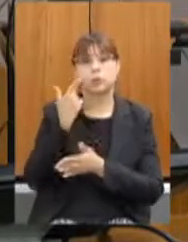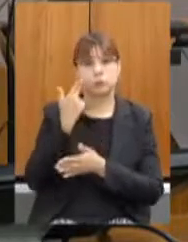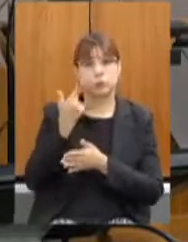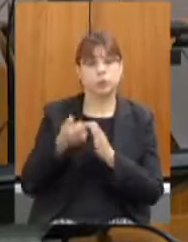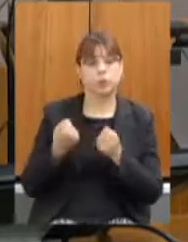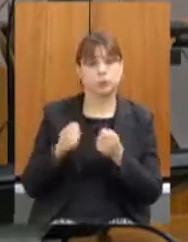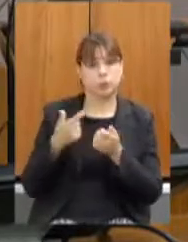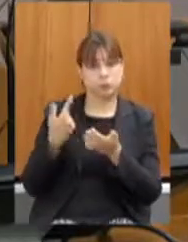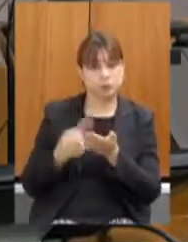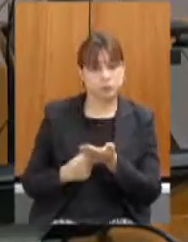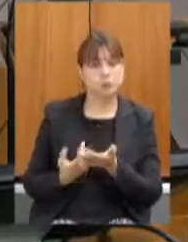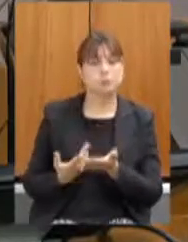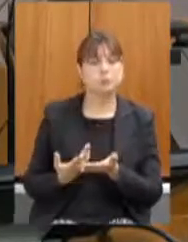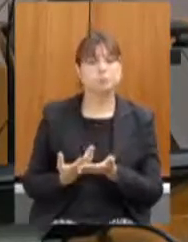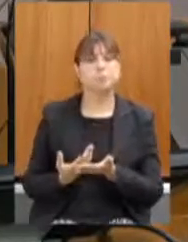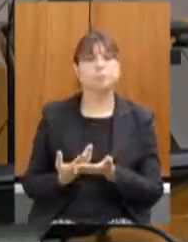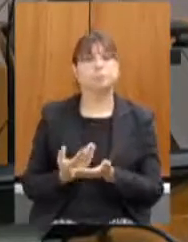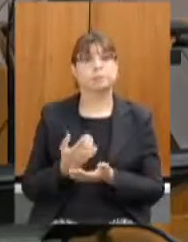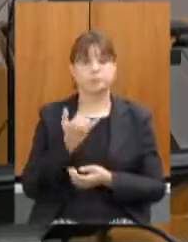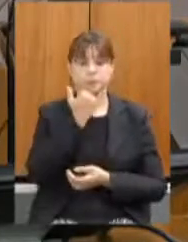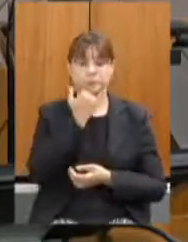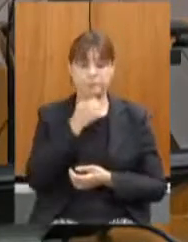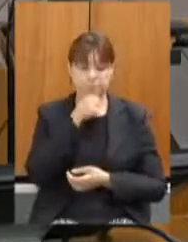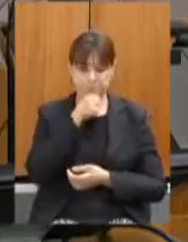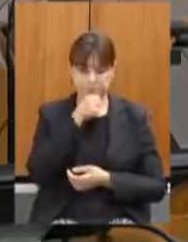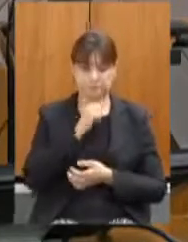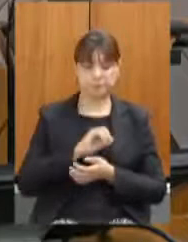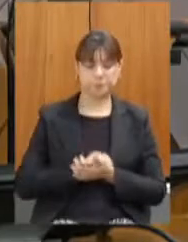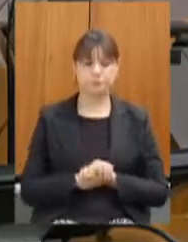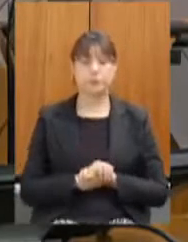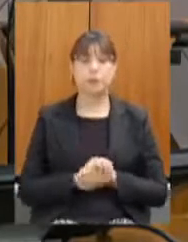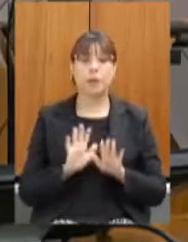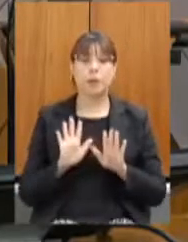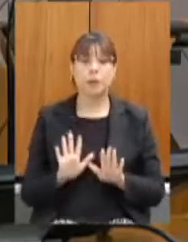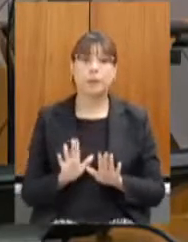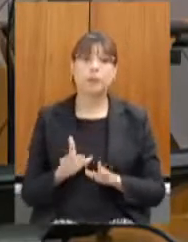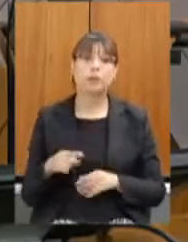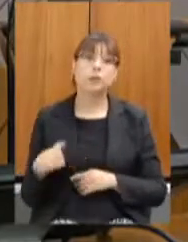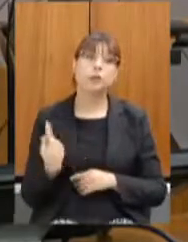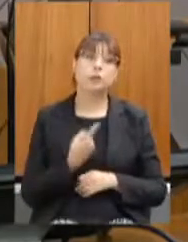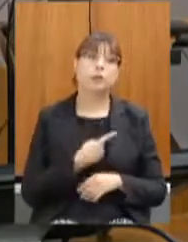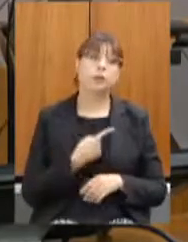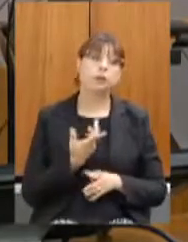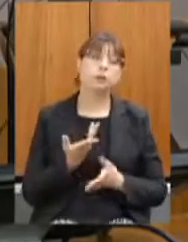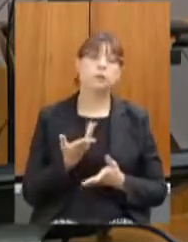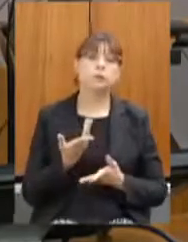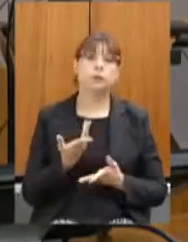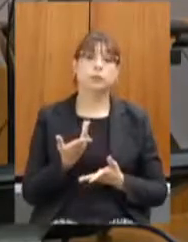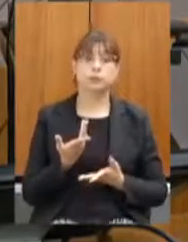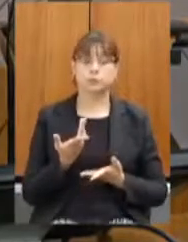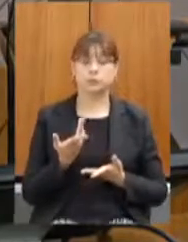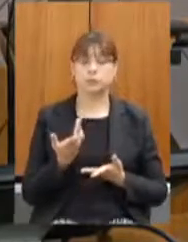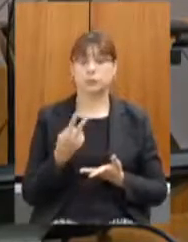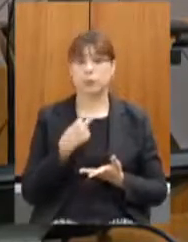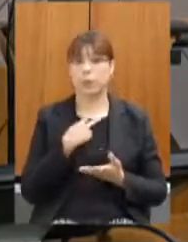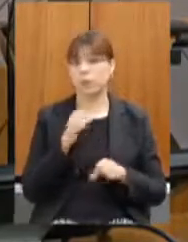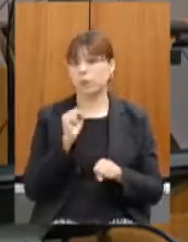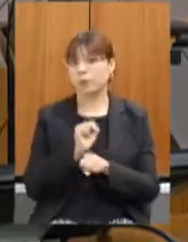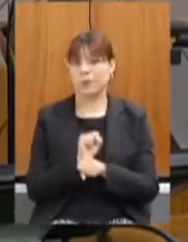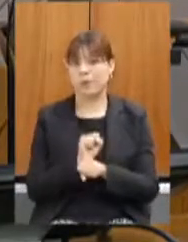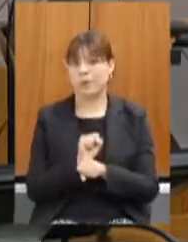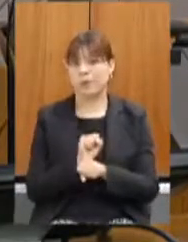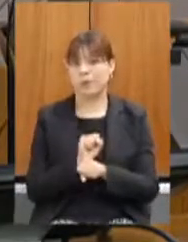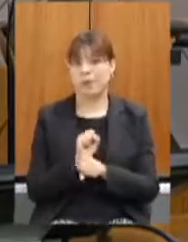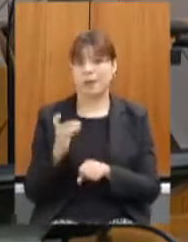leite mas é desculpem era muito importante porque não dá para ficar parado com o